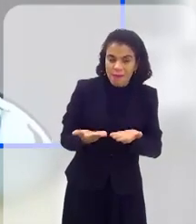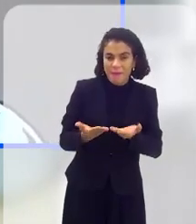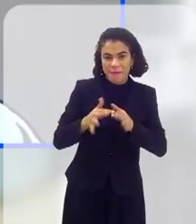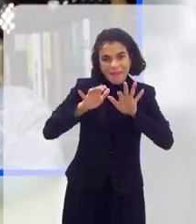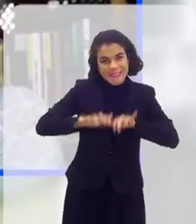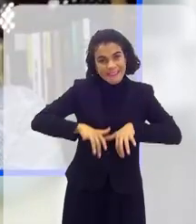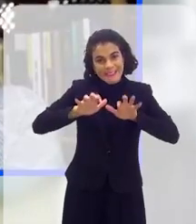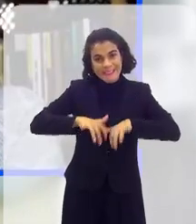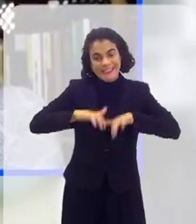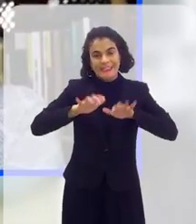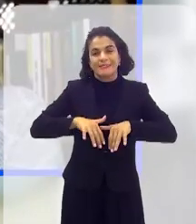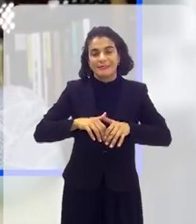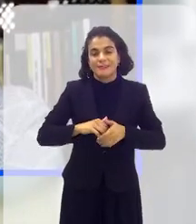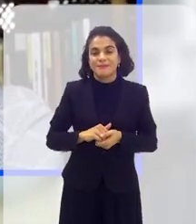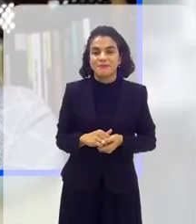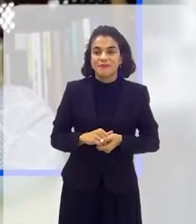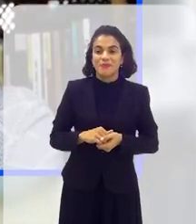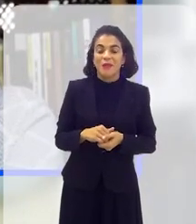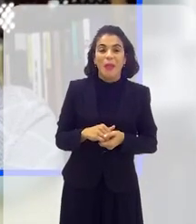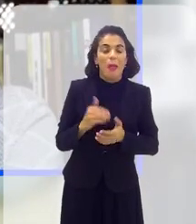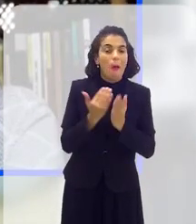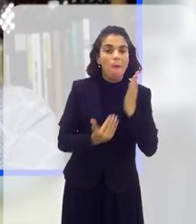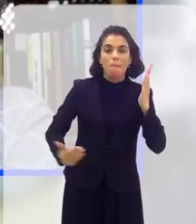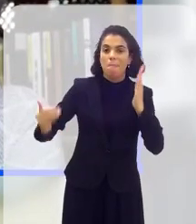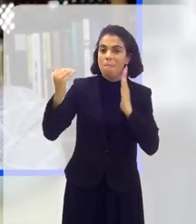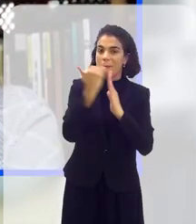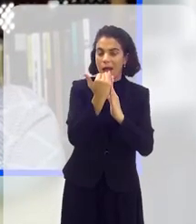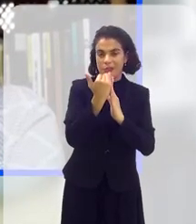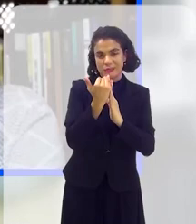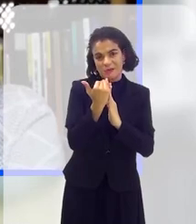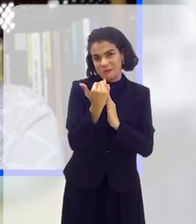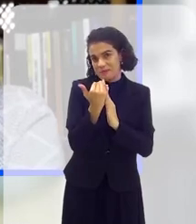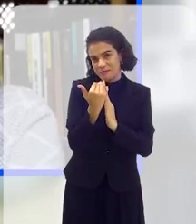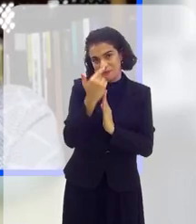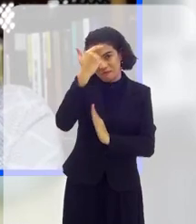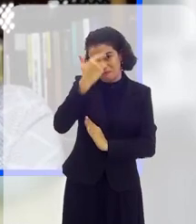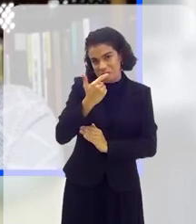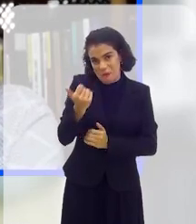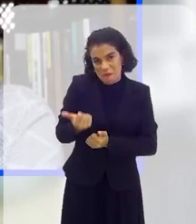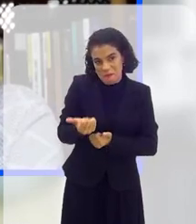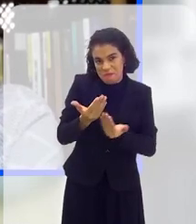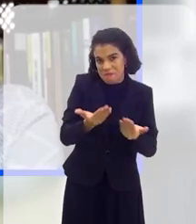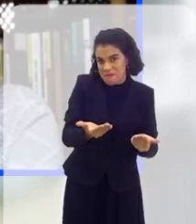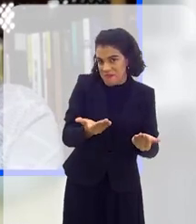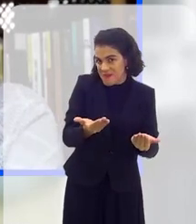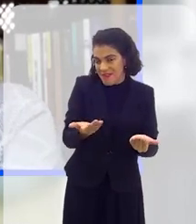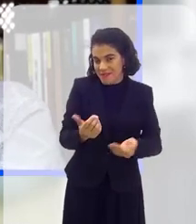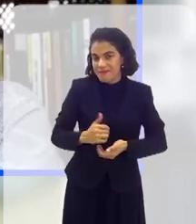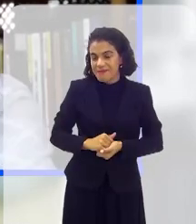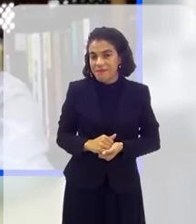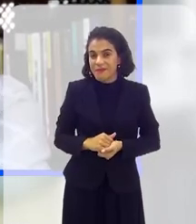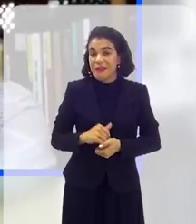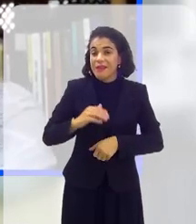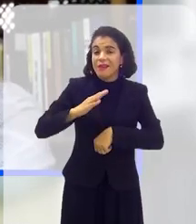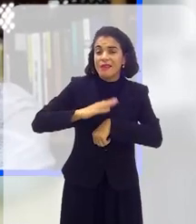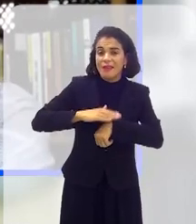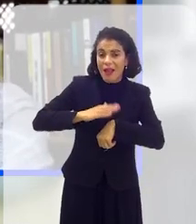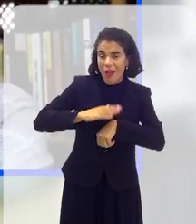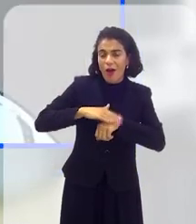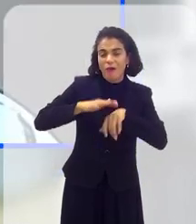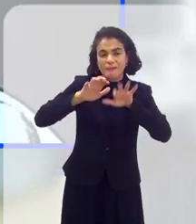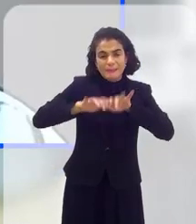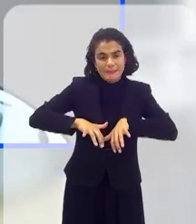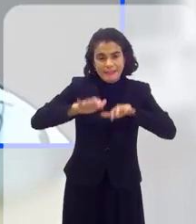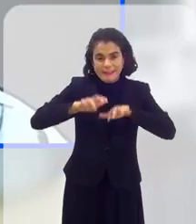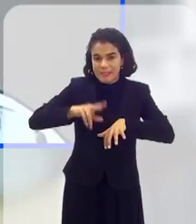melhor de mim e que é o máximo que eu poderia dar, chegar naquele